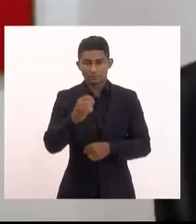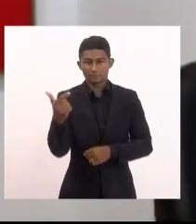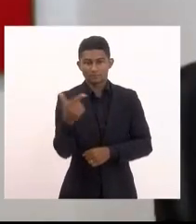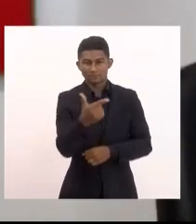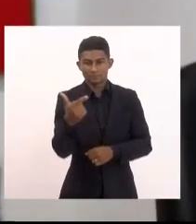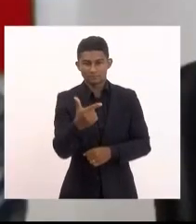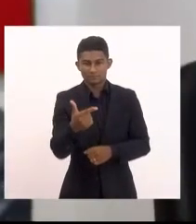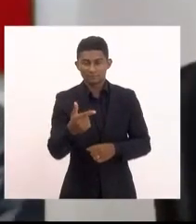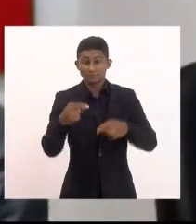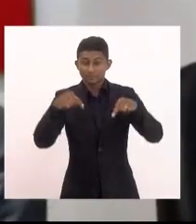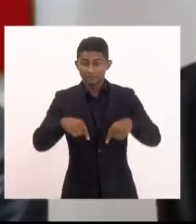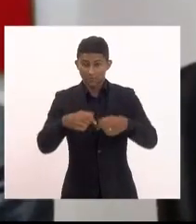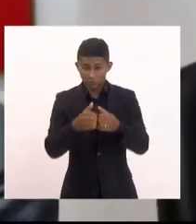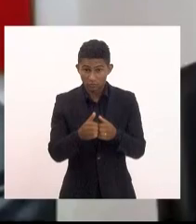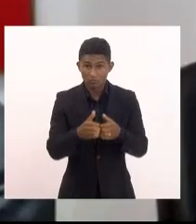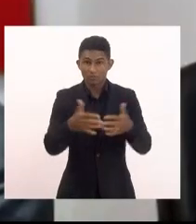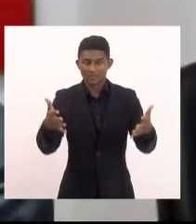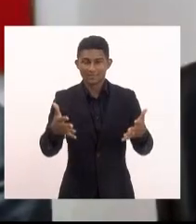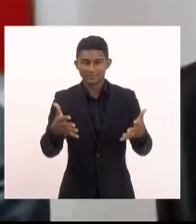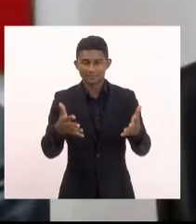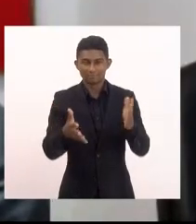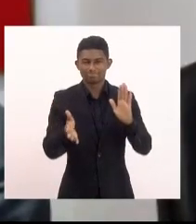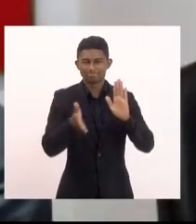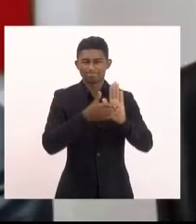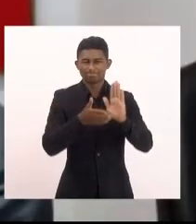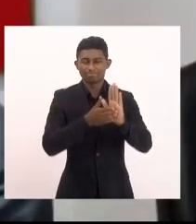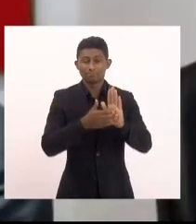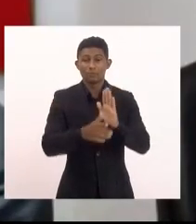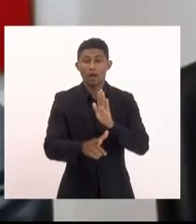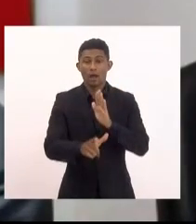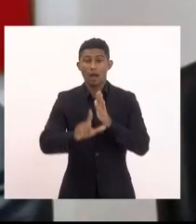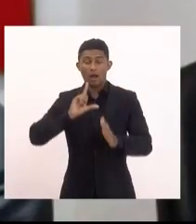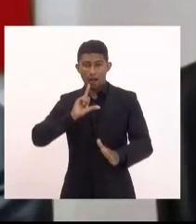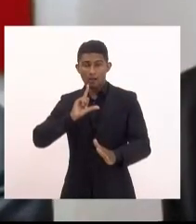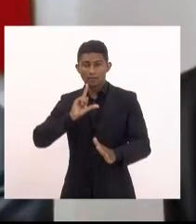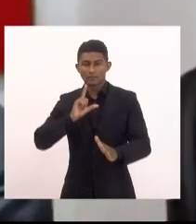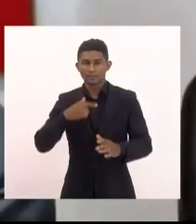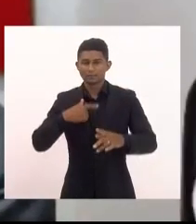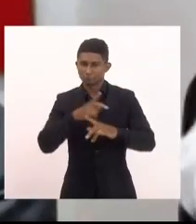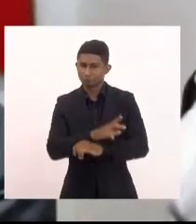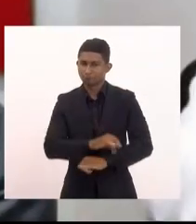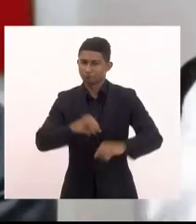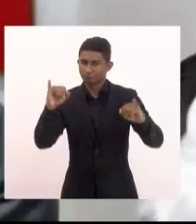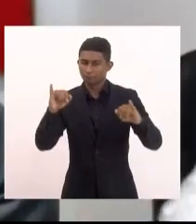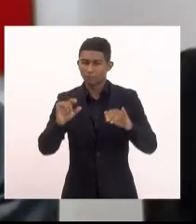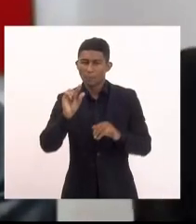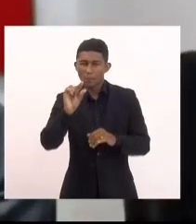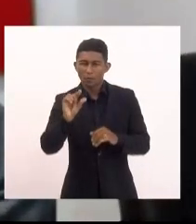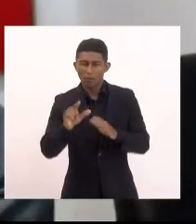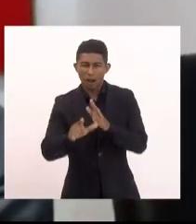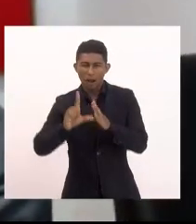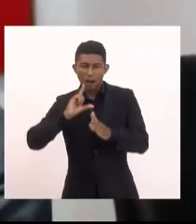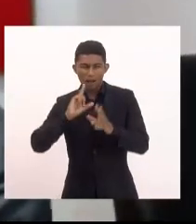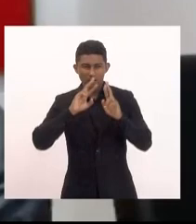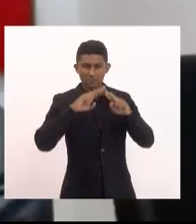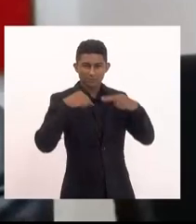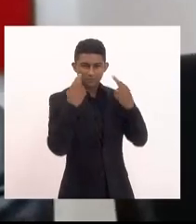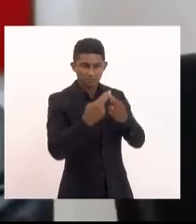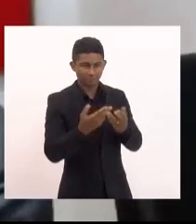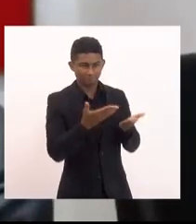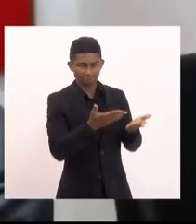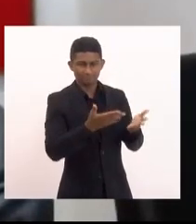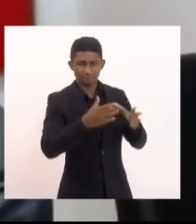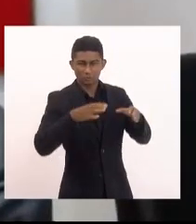Antes de iniciarmos a pauta, eu queria anunciar que a mesa diretora fez uma reunião agora há pouco